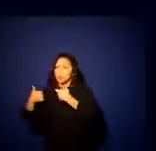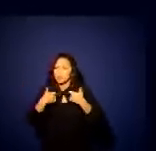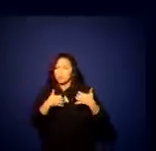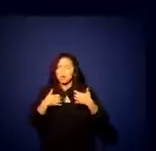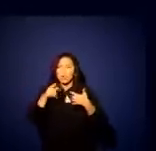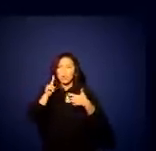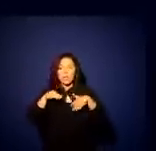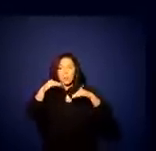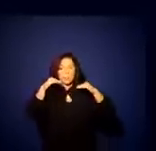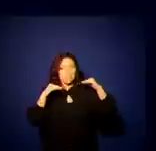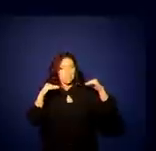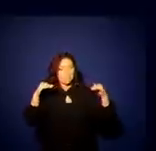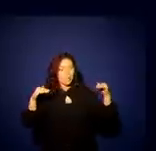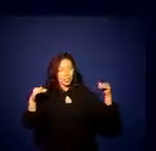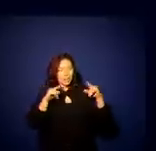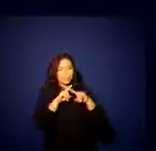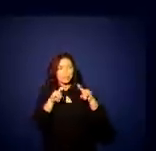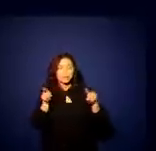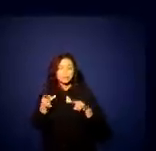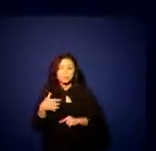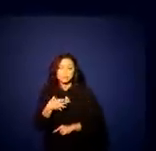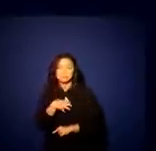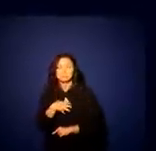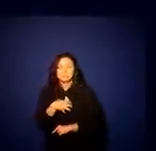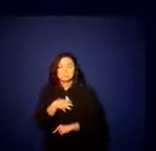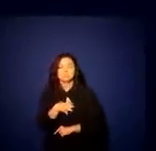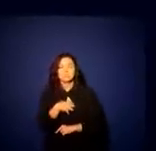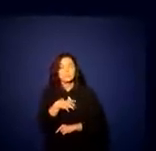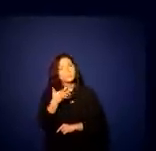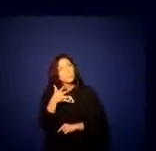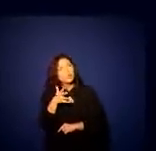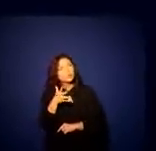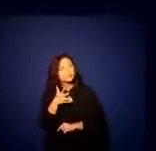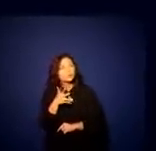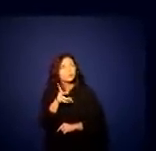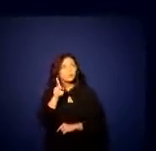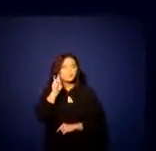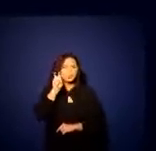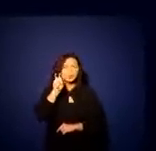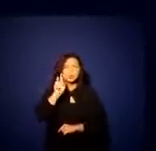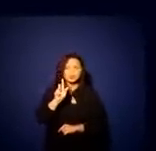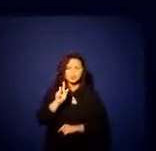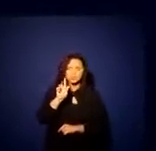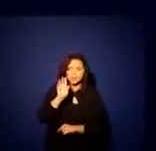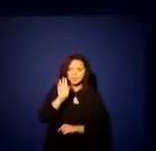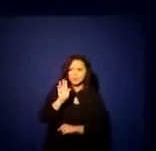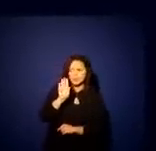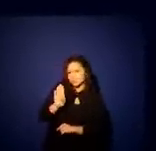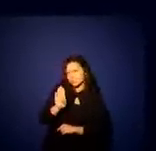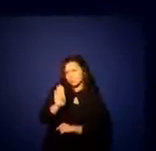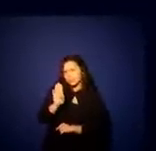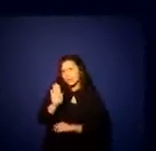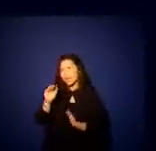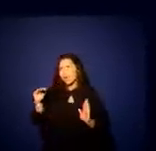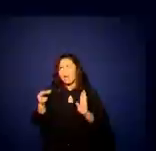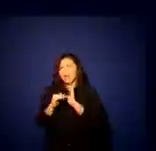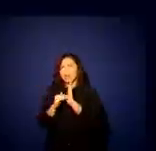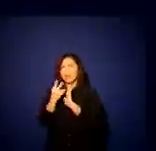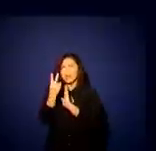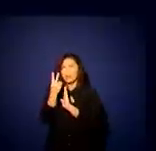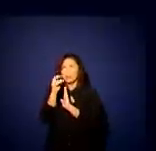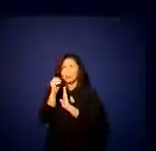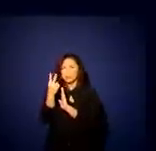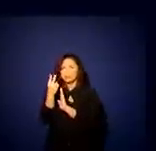e eles estimam algo em torno de 5 GB de entrada de capacidade até 2026 né